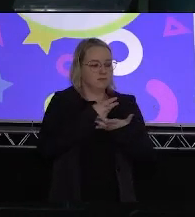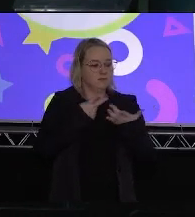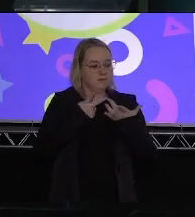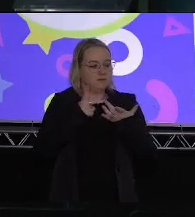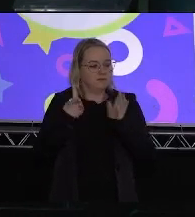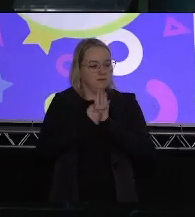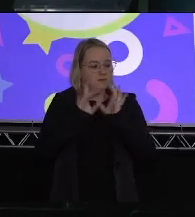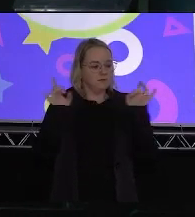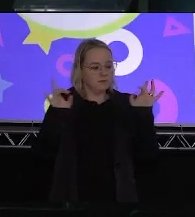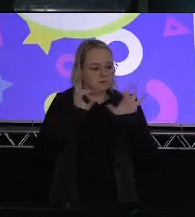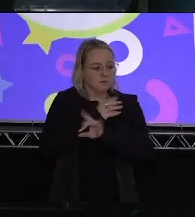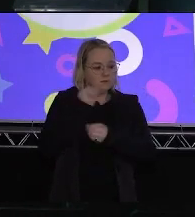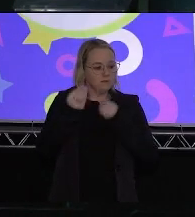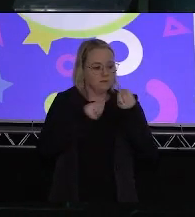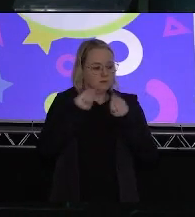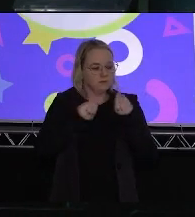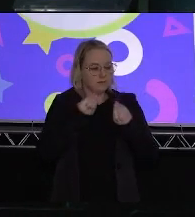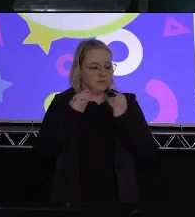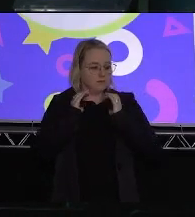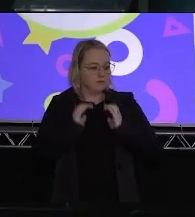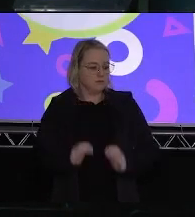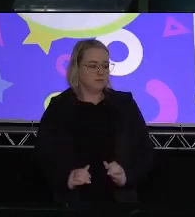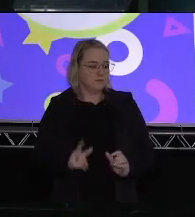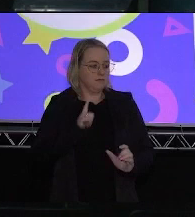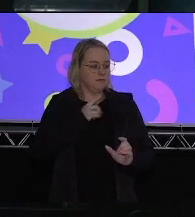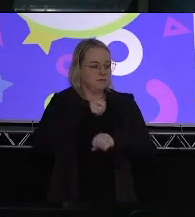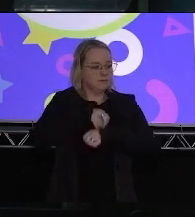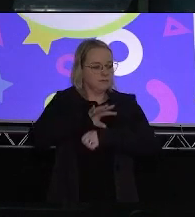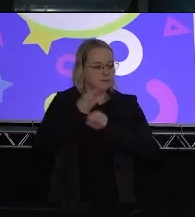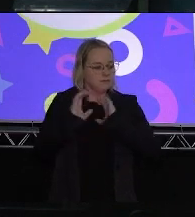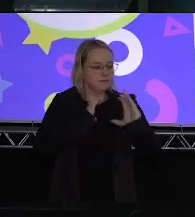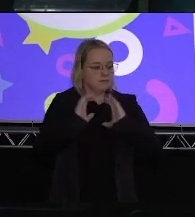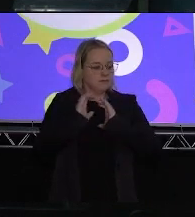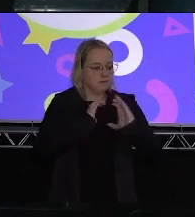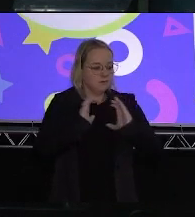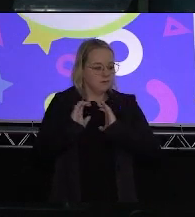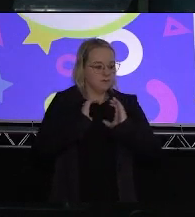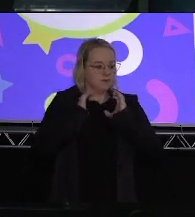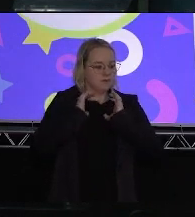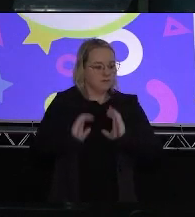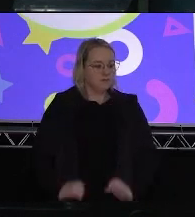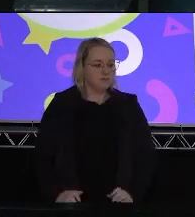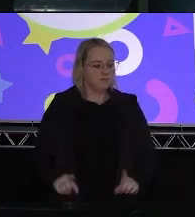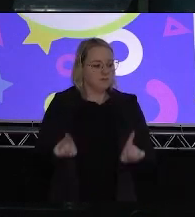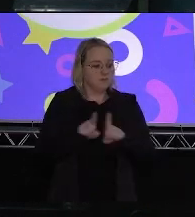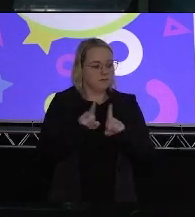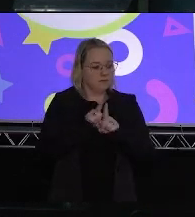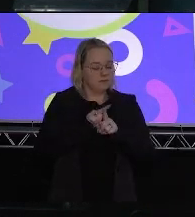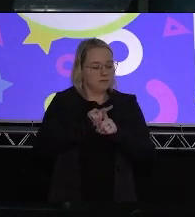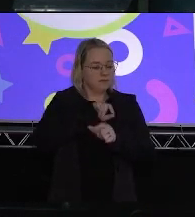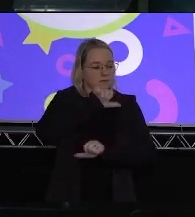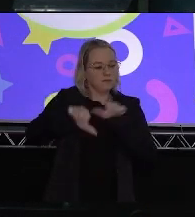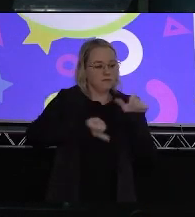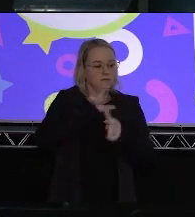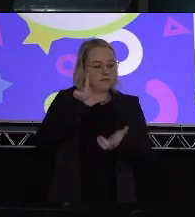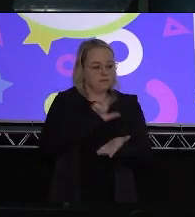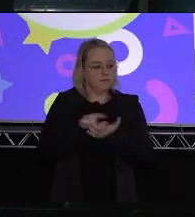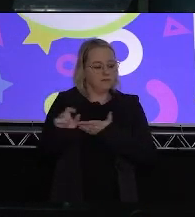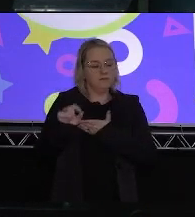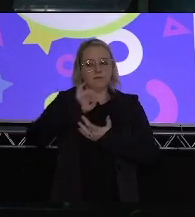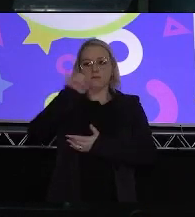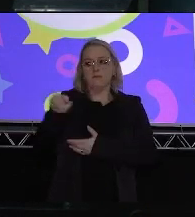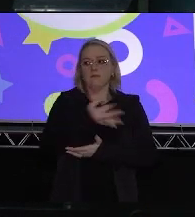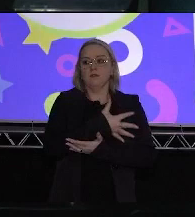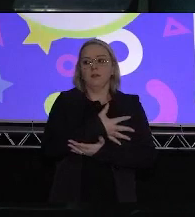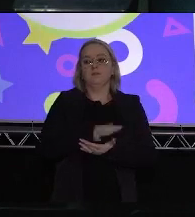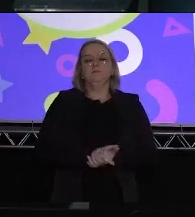feedbacks, de como dar e receber, dicas para comunicação e posicionamento. E a DB, por ser uma empresa muito forte com transformação digital